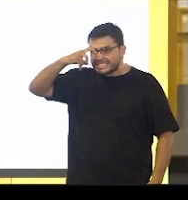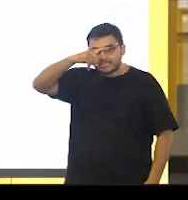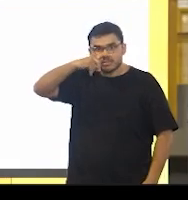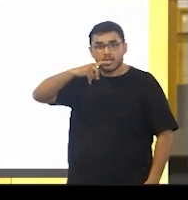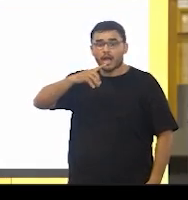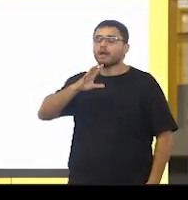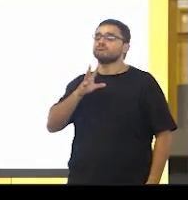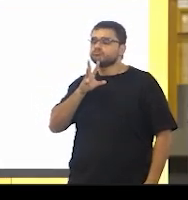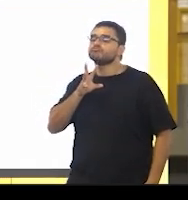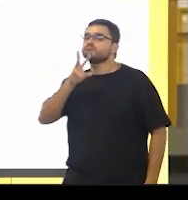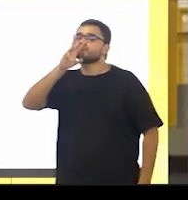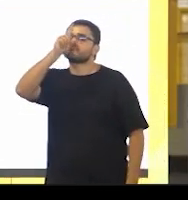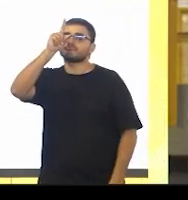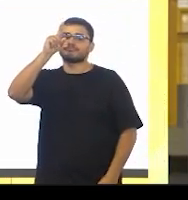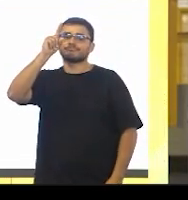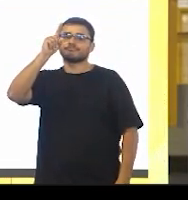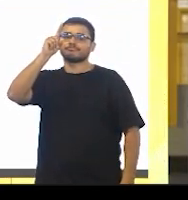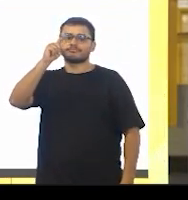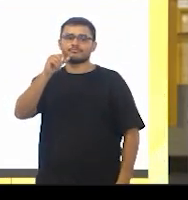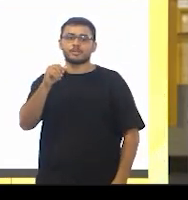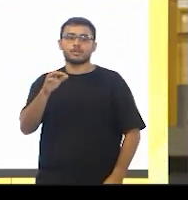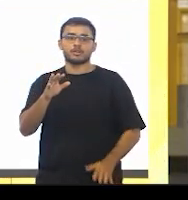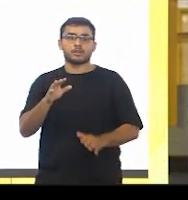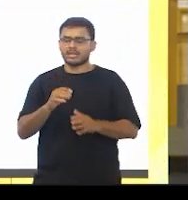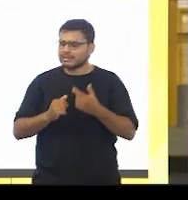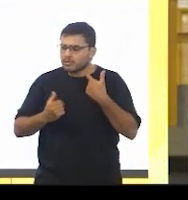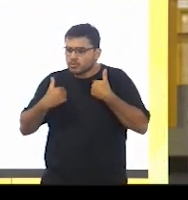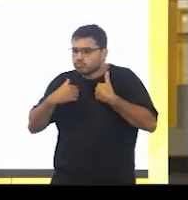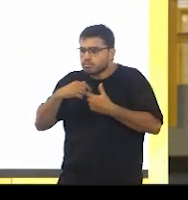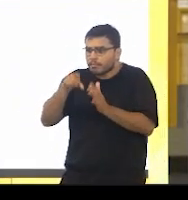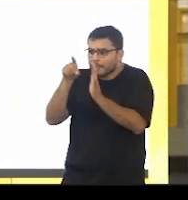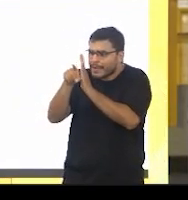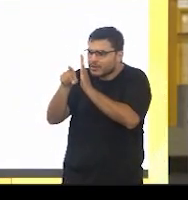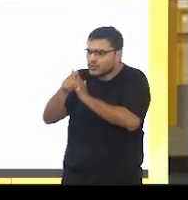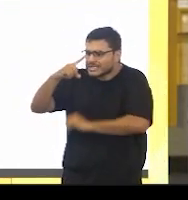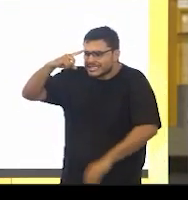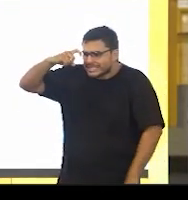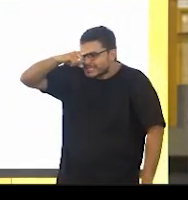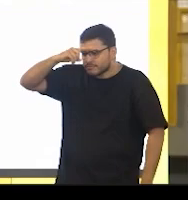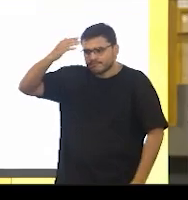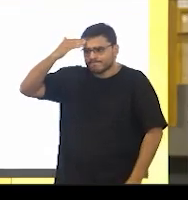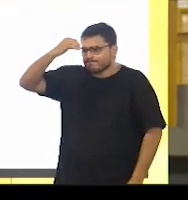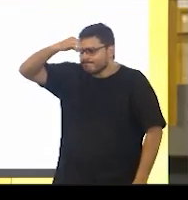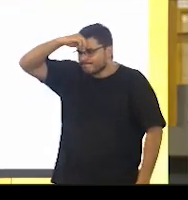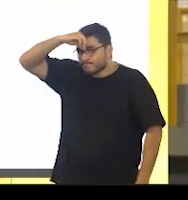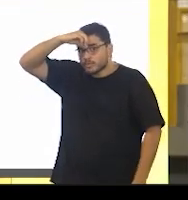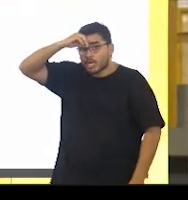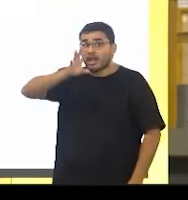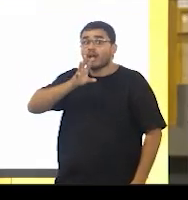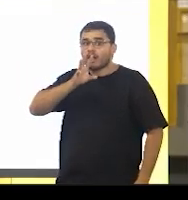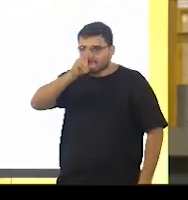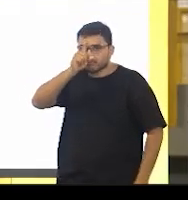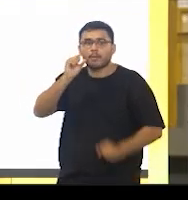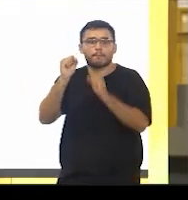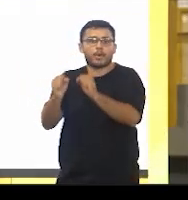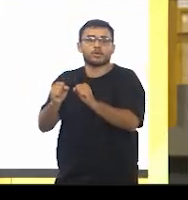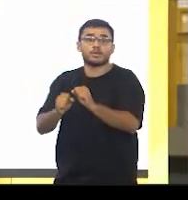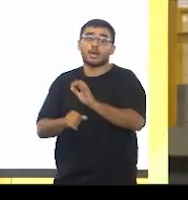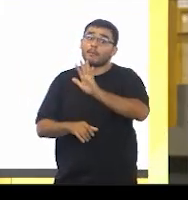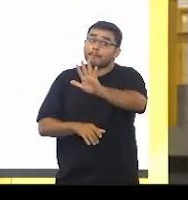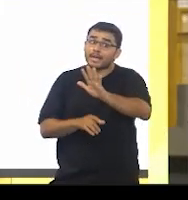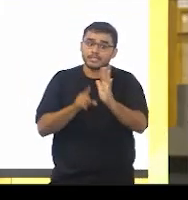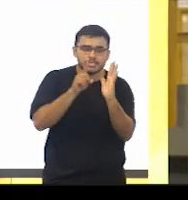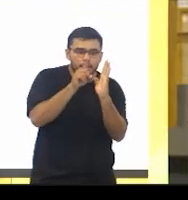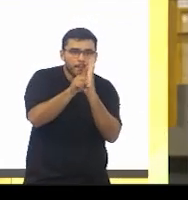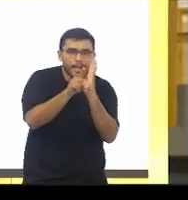como você vai passar a identificar essas questões. Então, atenção a partir de agora. Esses são microdados